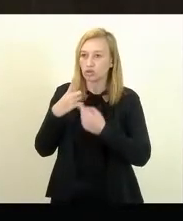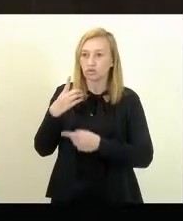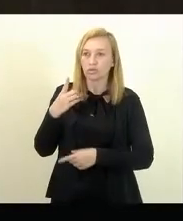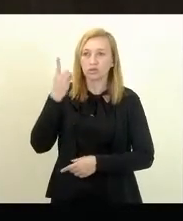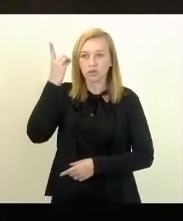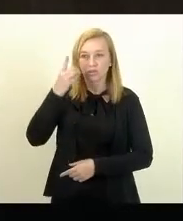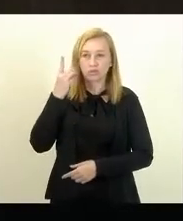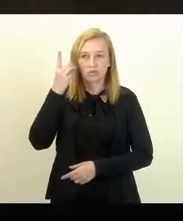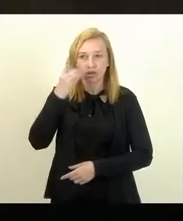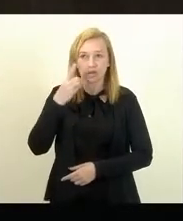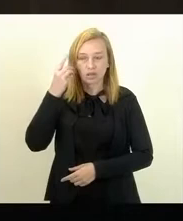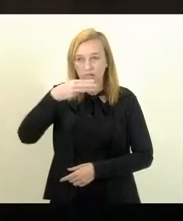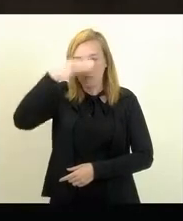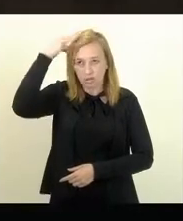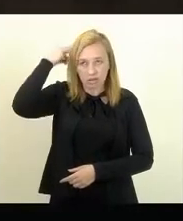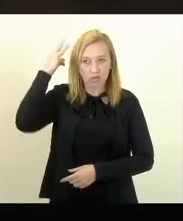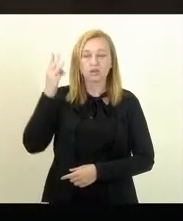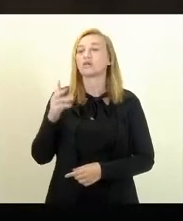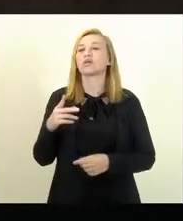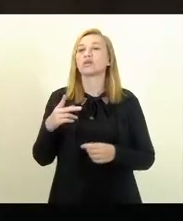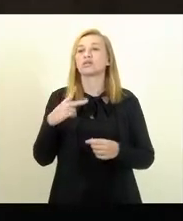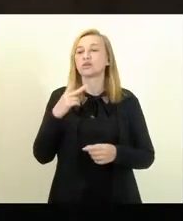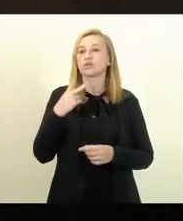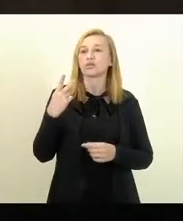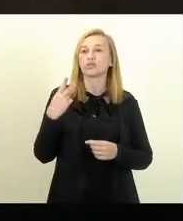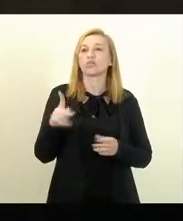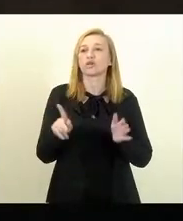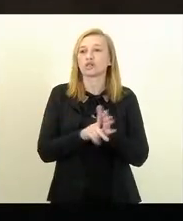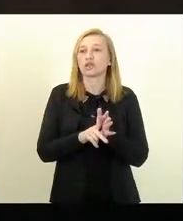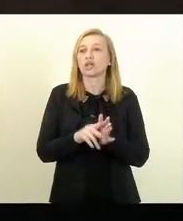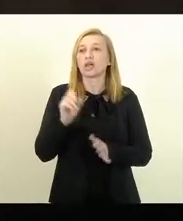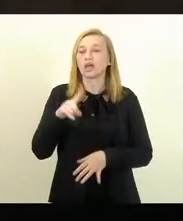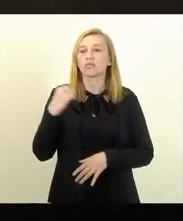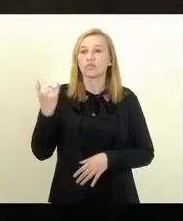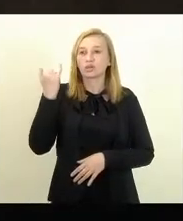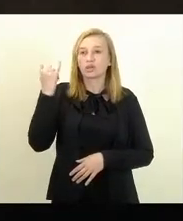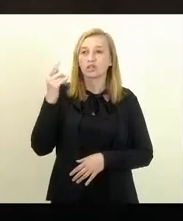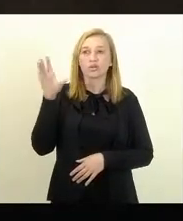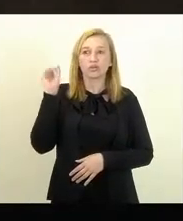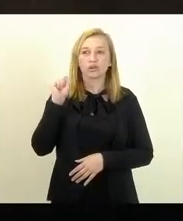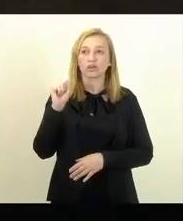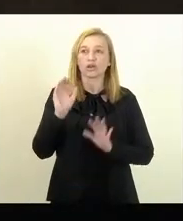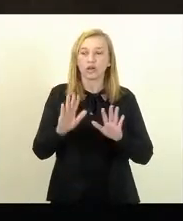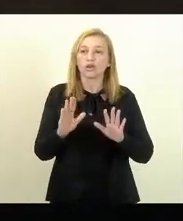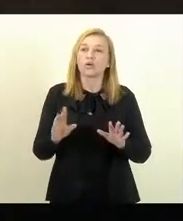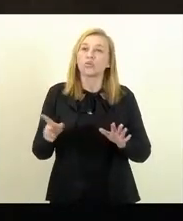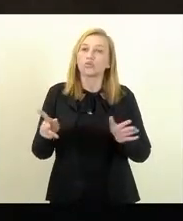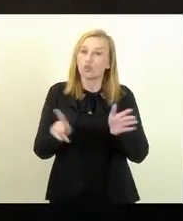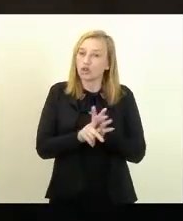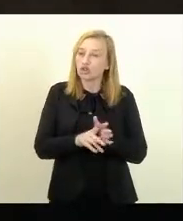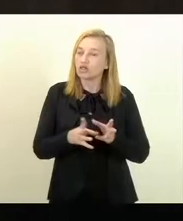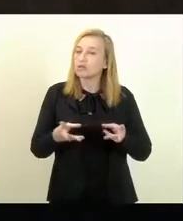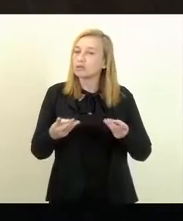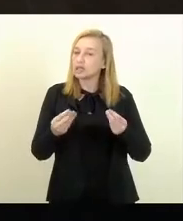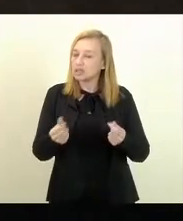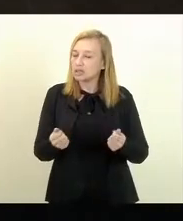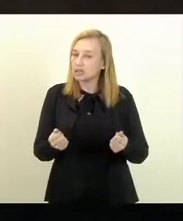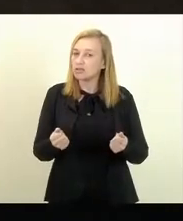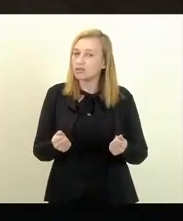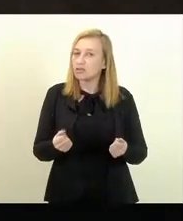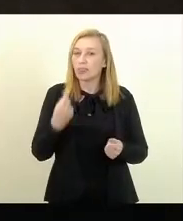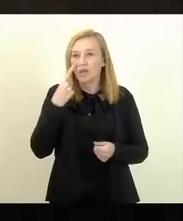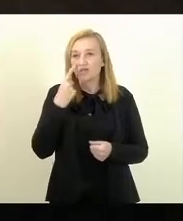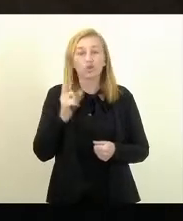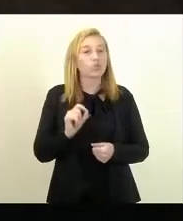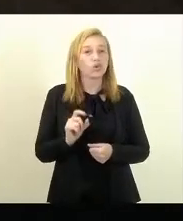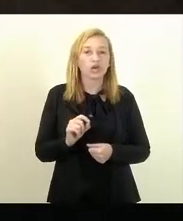questão relevante a partir do seu projeto, mas era importante mesmo ouvi-la. Porque é um projeto muito sensível, tendo em vista